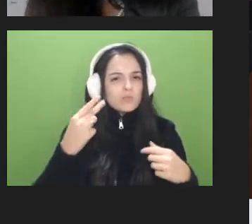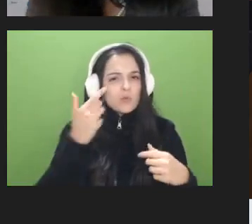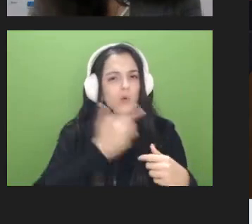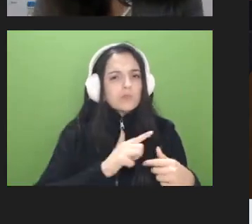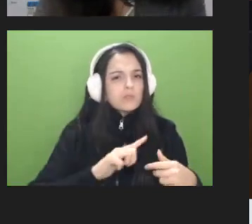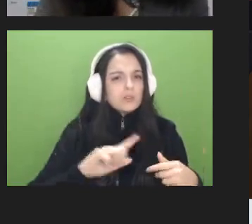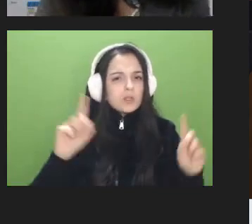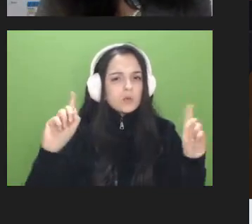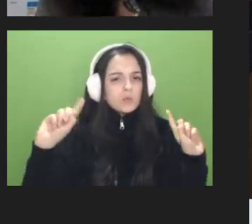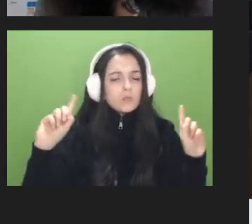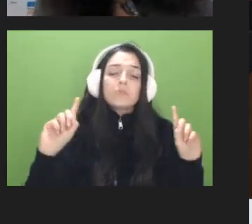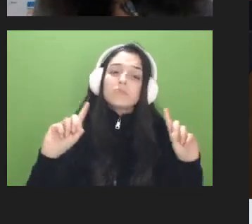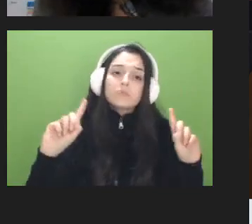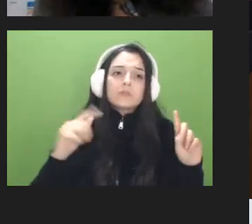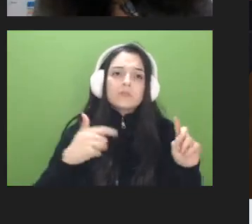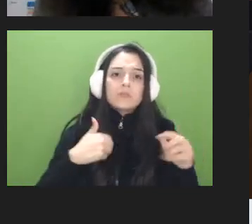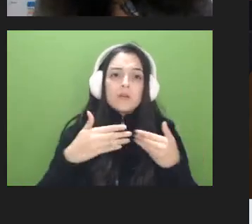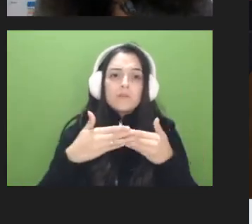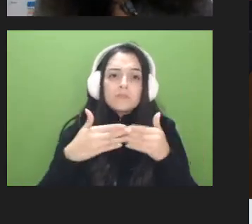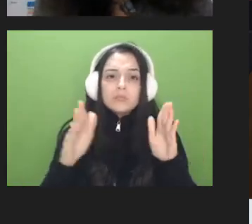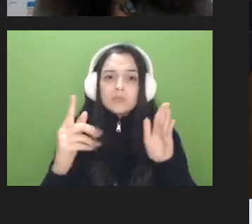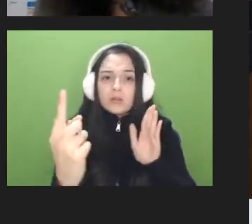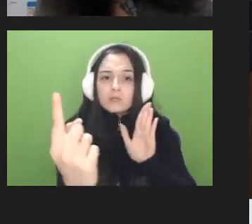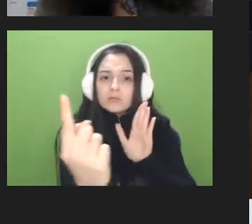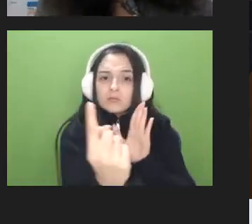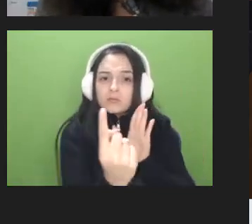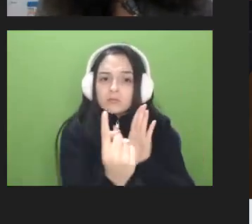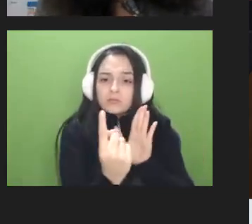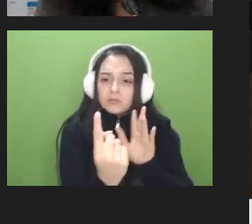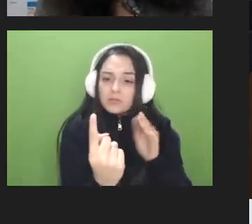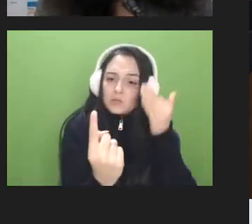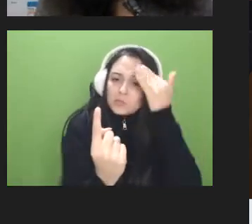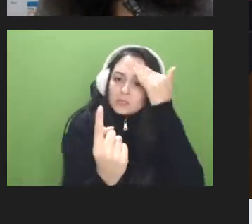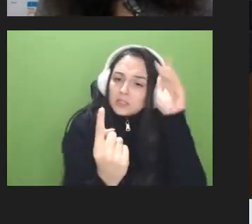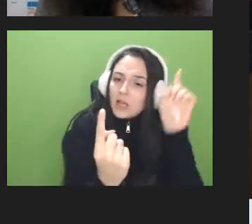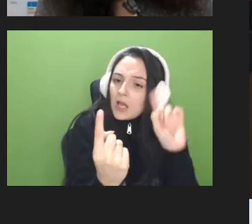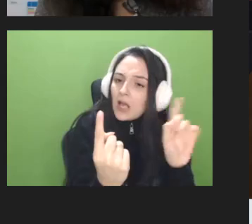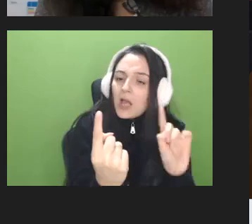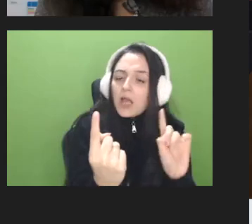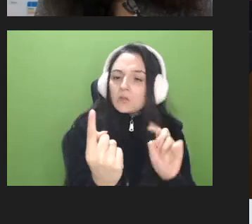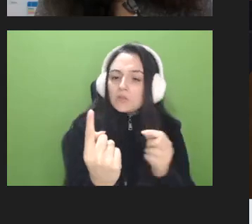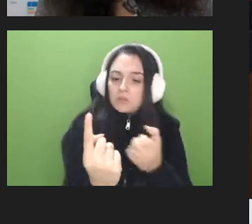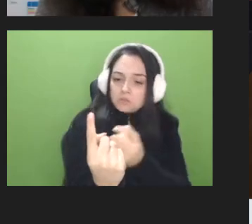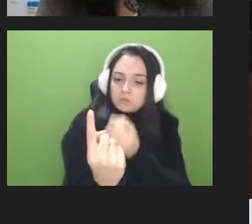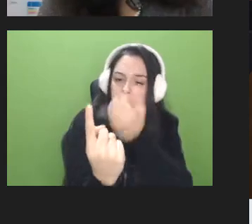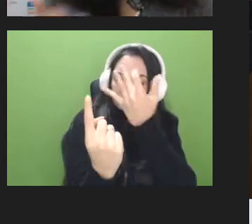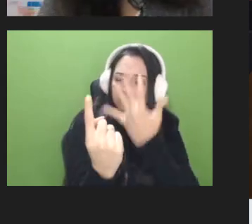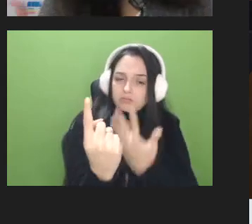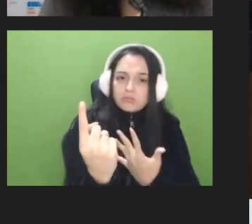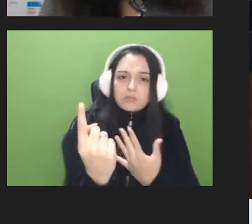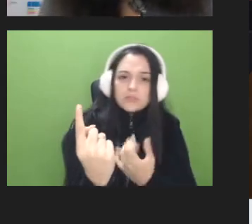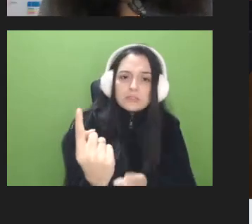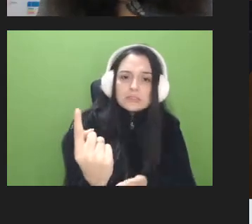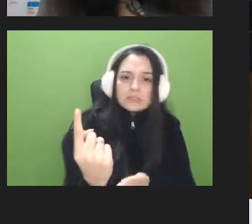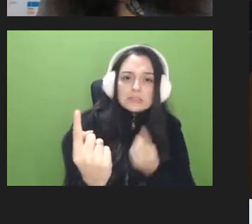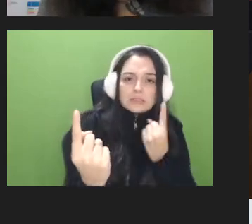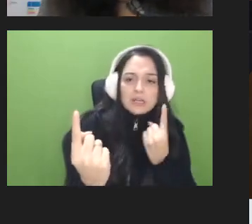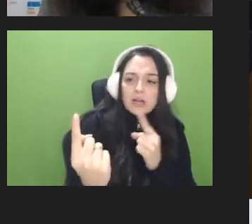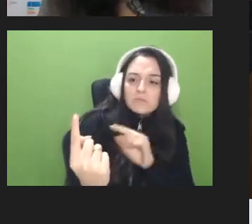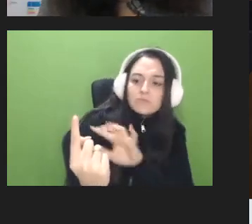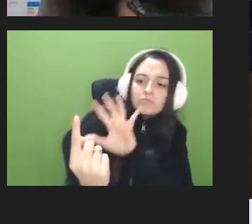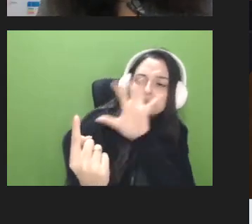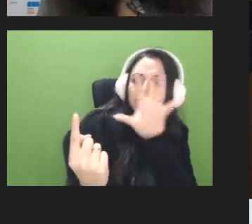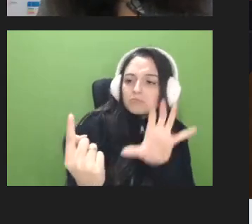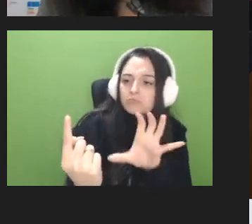mesmo que aquilo que venha do outro seja tão diferente de mim, mesmo que eu não compreenda, ou mesmo que me seja estranho, mas entendendo que aquela